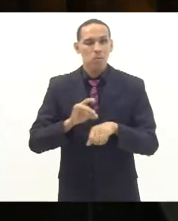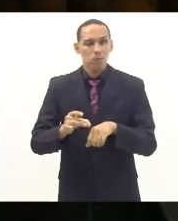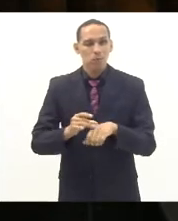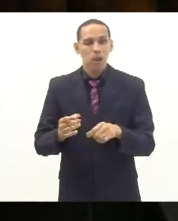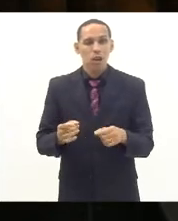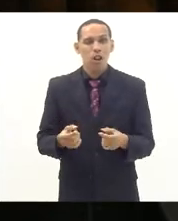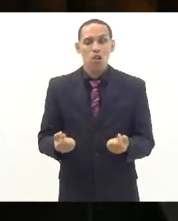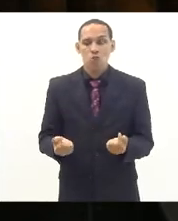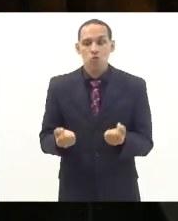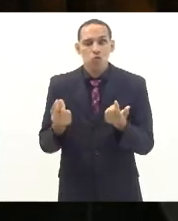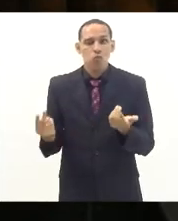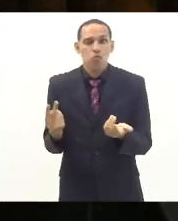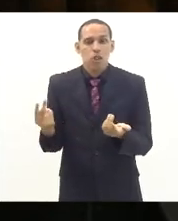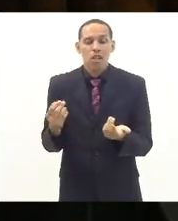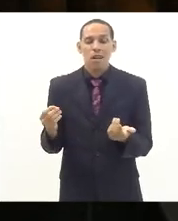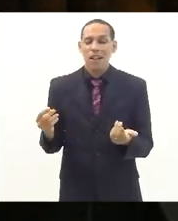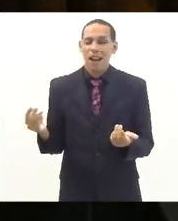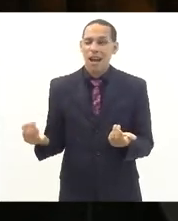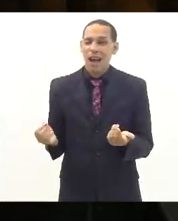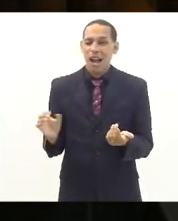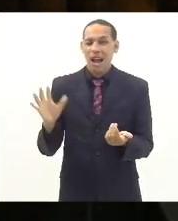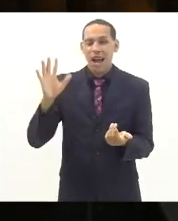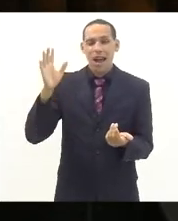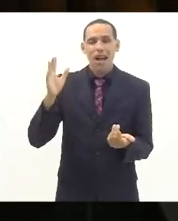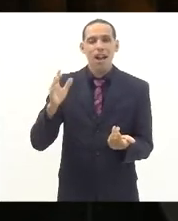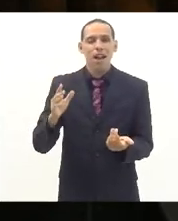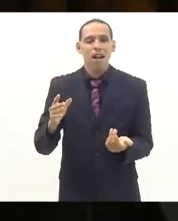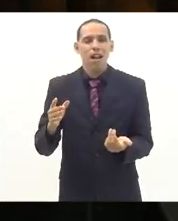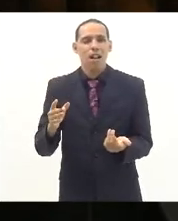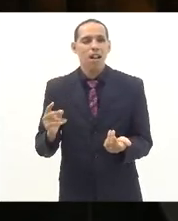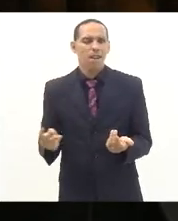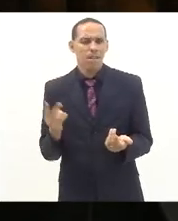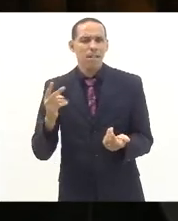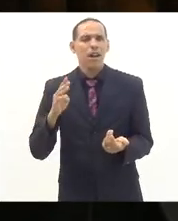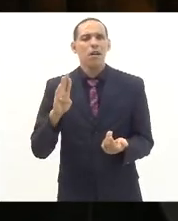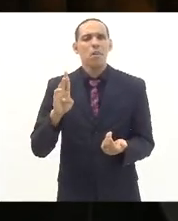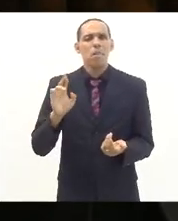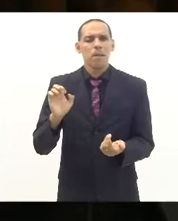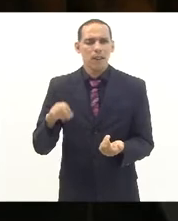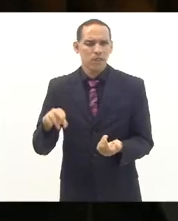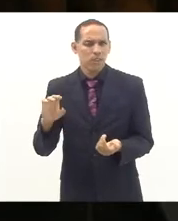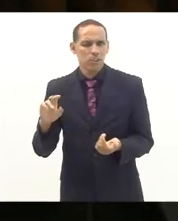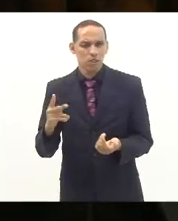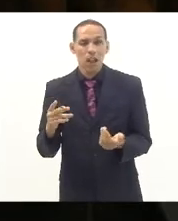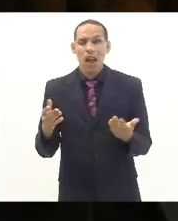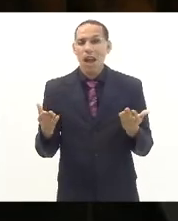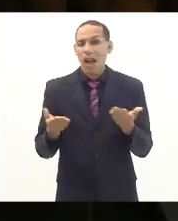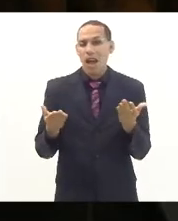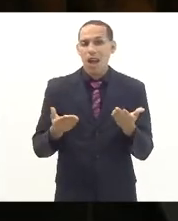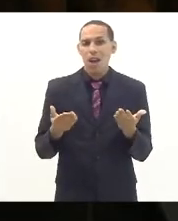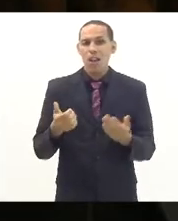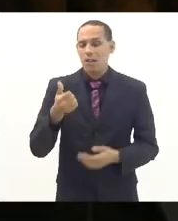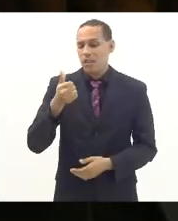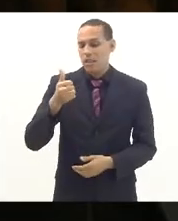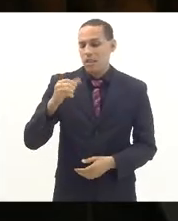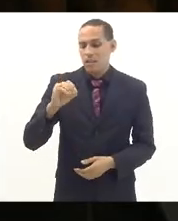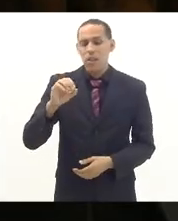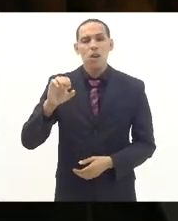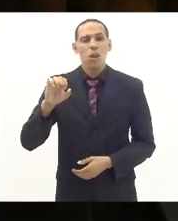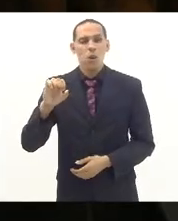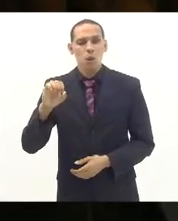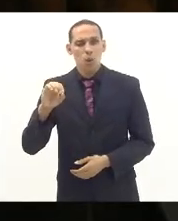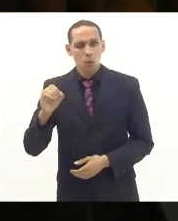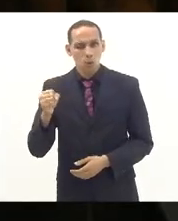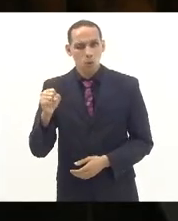valores históricos o valor do Brent segundo as projeções mais atuais chegou a 108 dólares